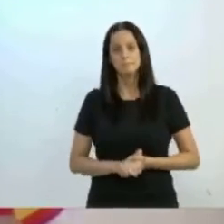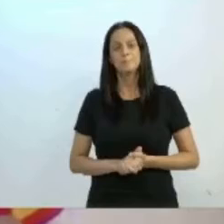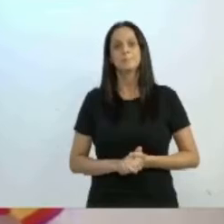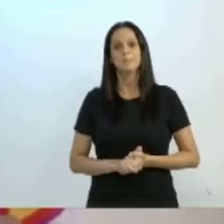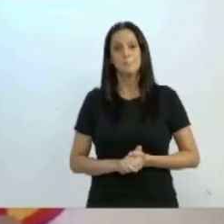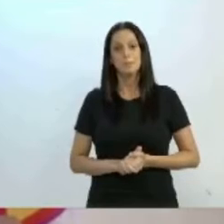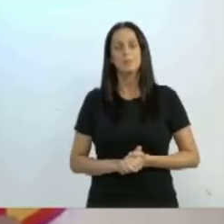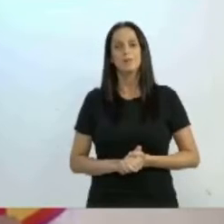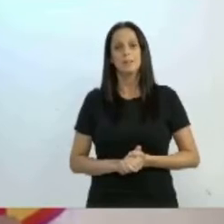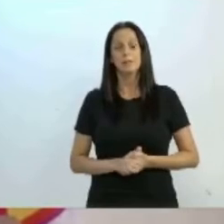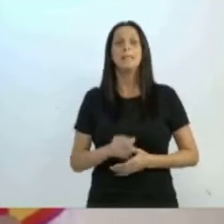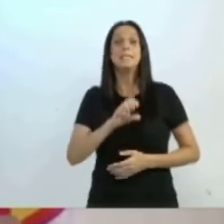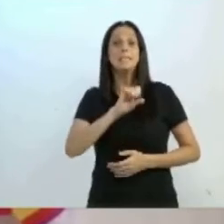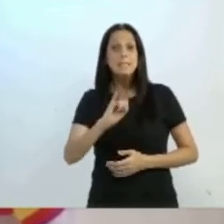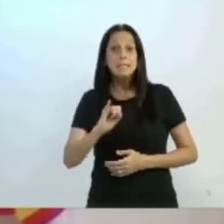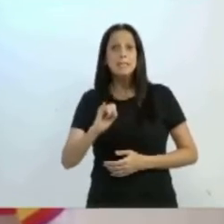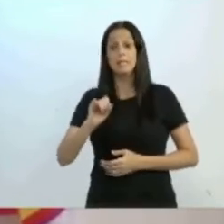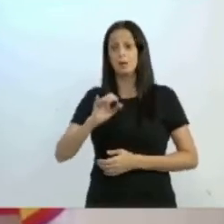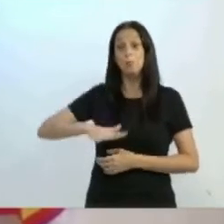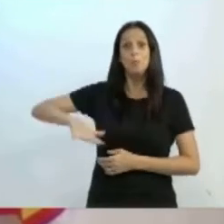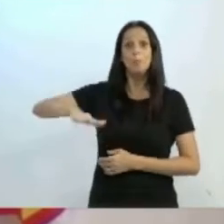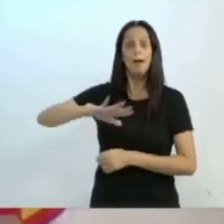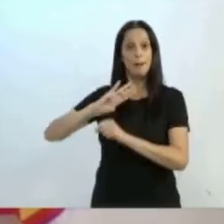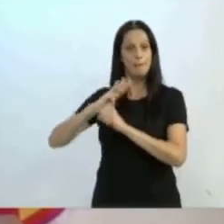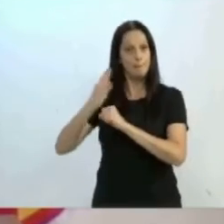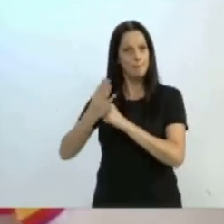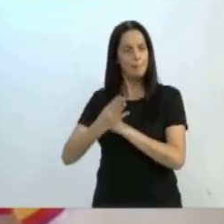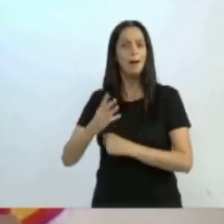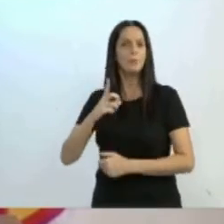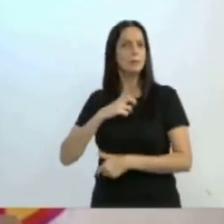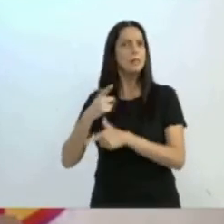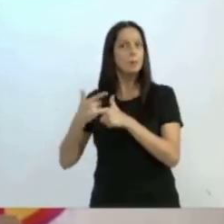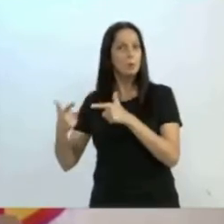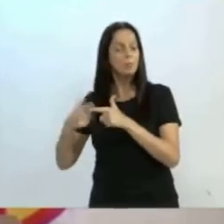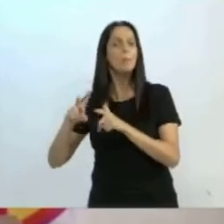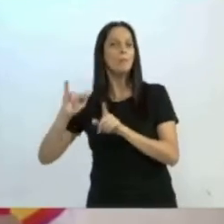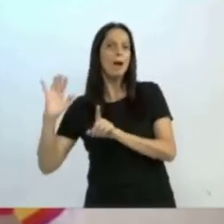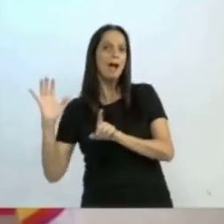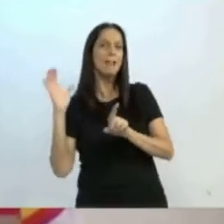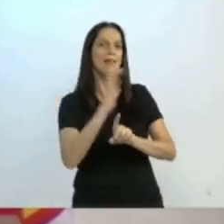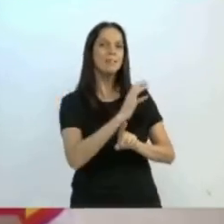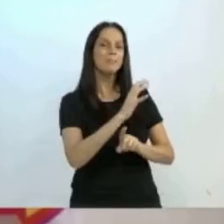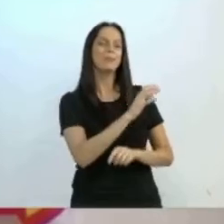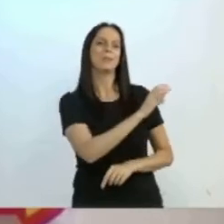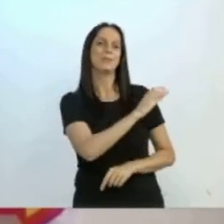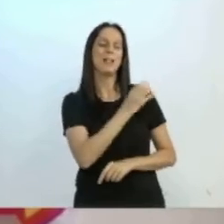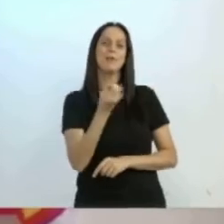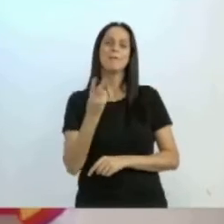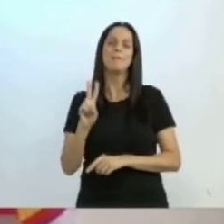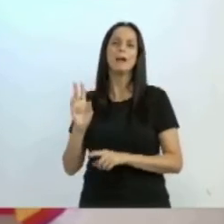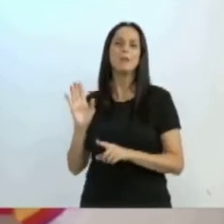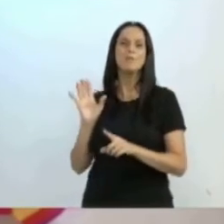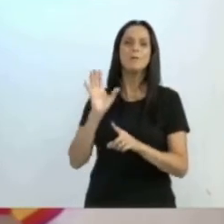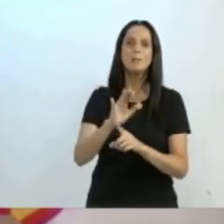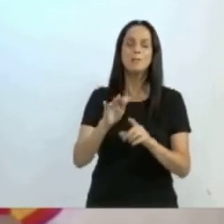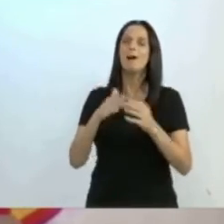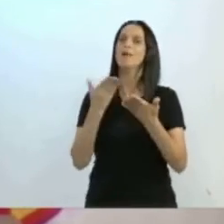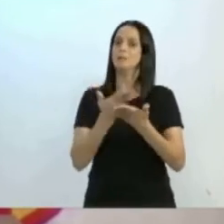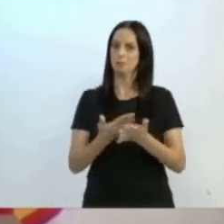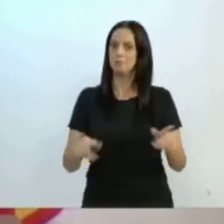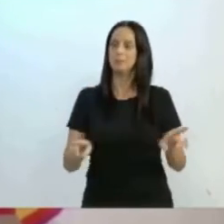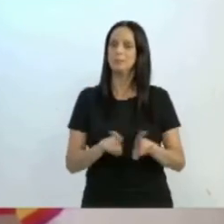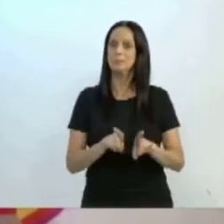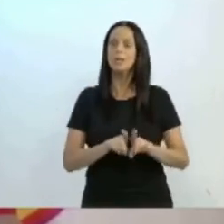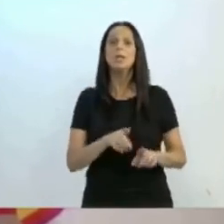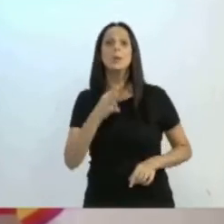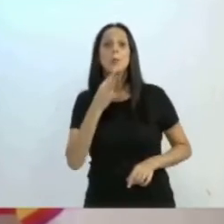dentro dos nossos seres de nossas escolas acaba respingando anormal da importante essas visitas que a gente faz e conhecer também todo o